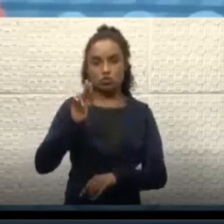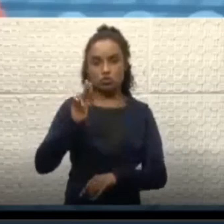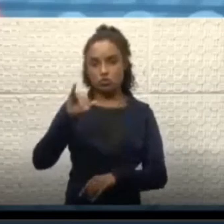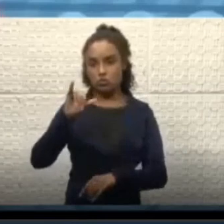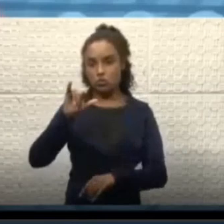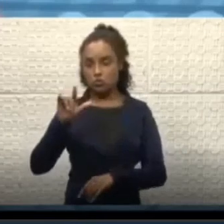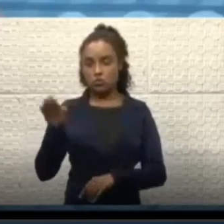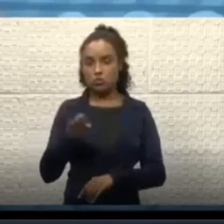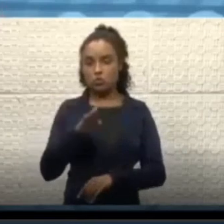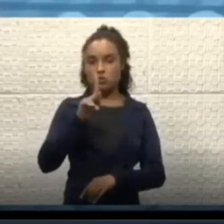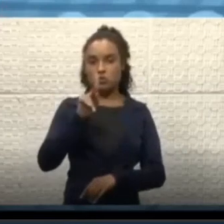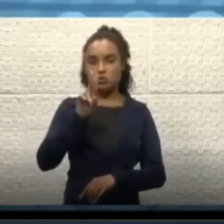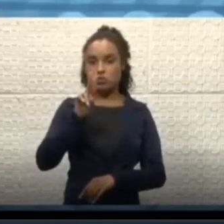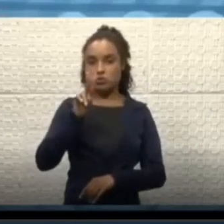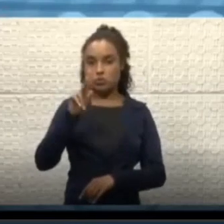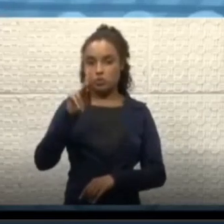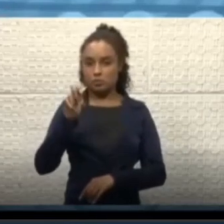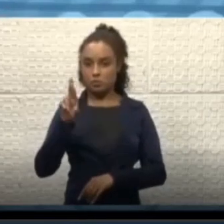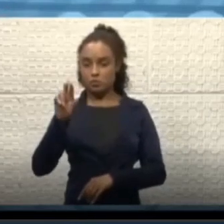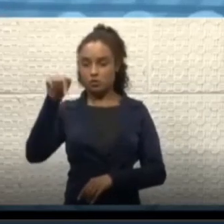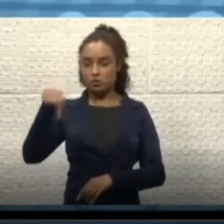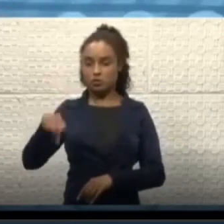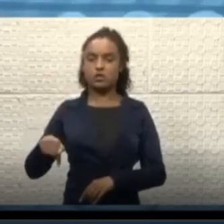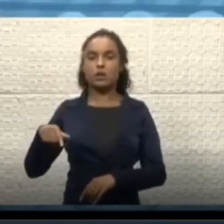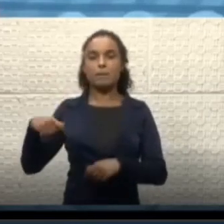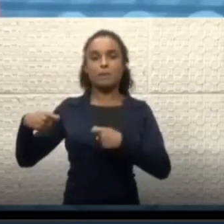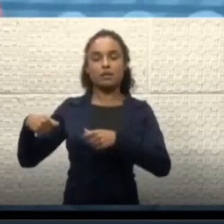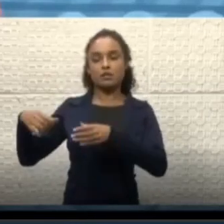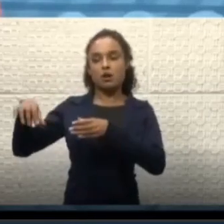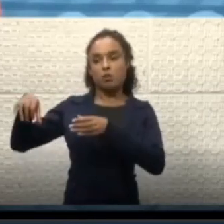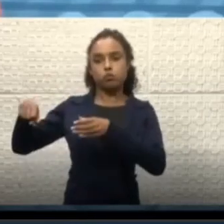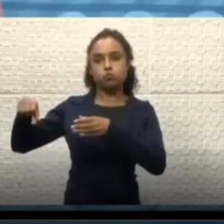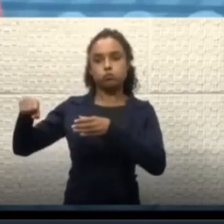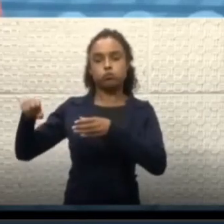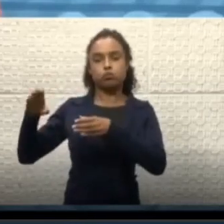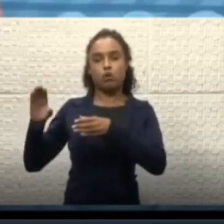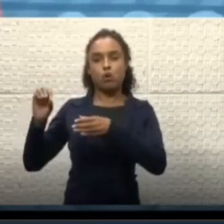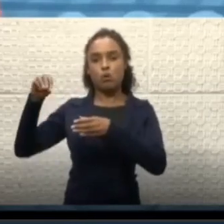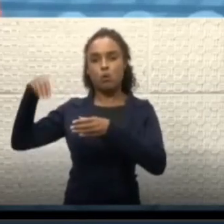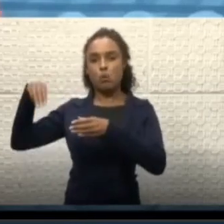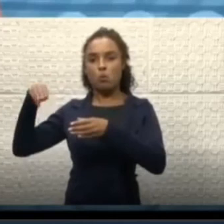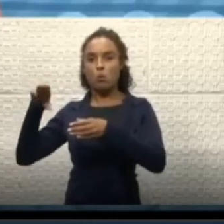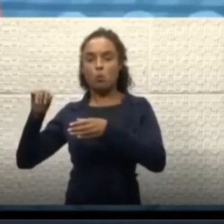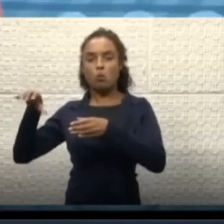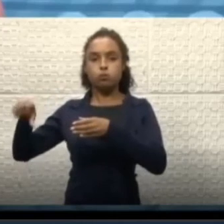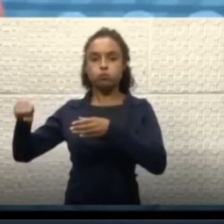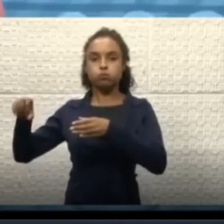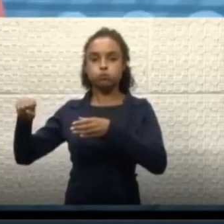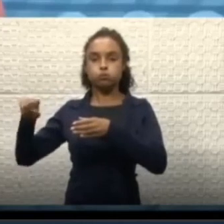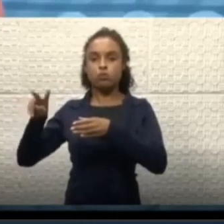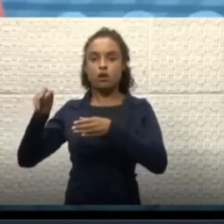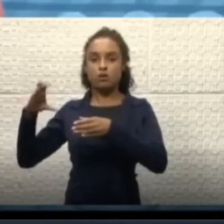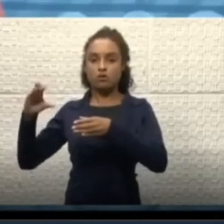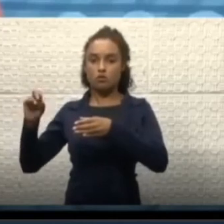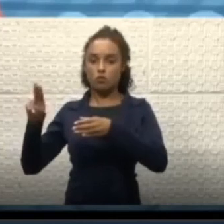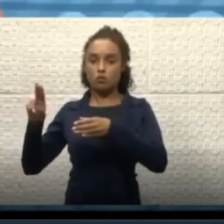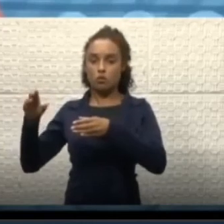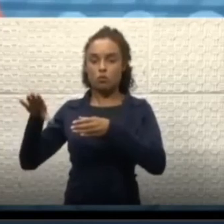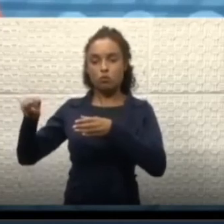bunker, e ali papel filtro com uma bomba acoplada, uma bomba de vácuo. Essa bomba, então, vai fazer com que o material